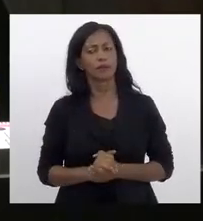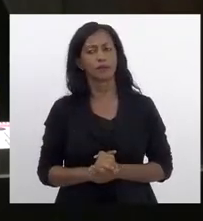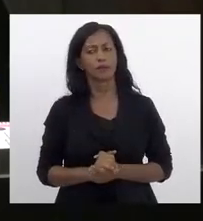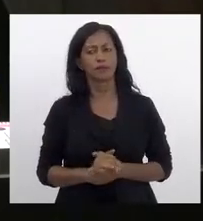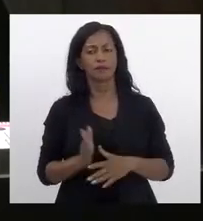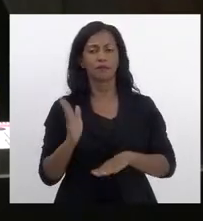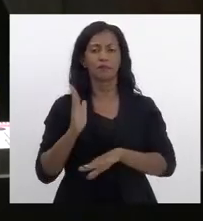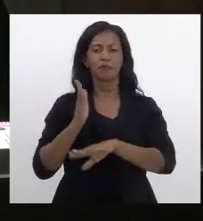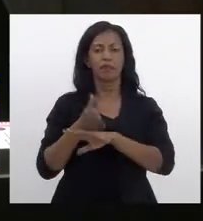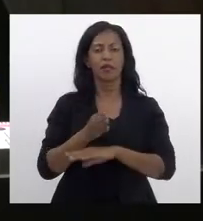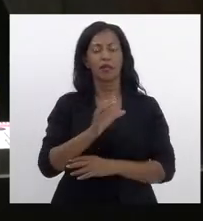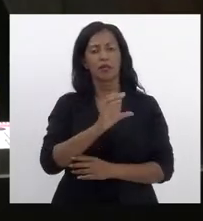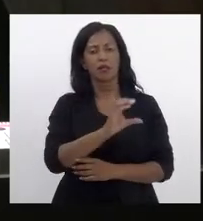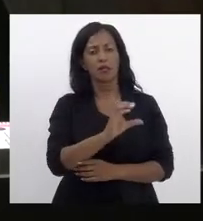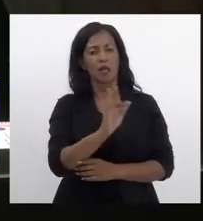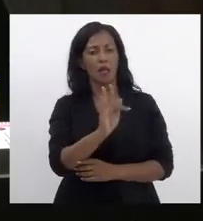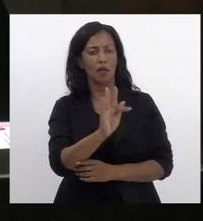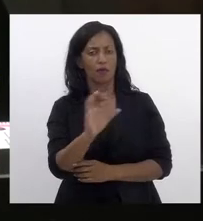ele entra no CFO